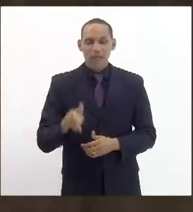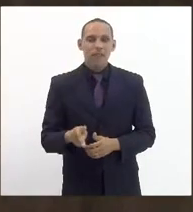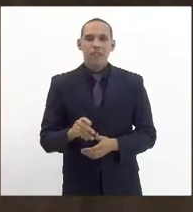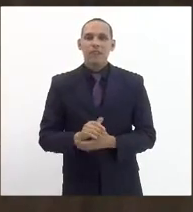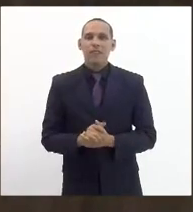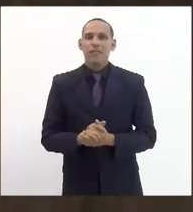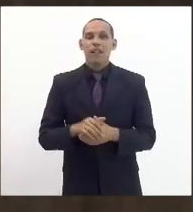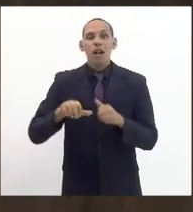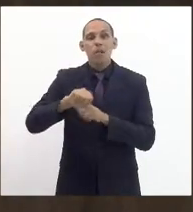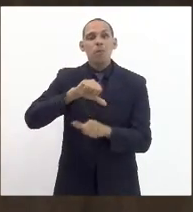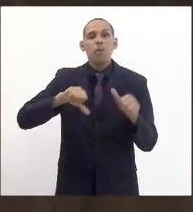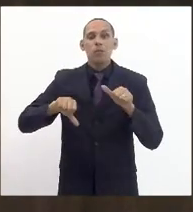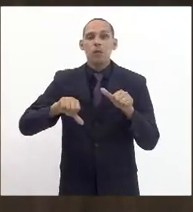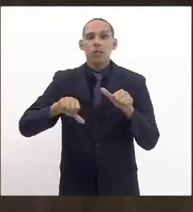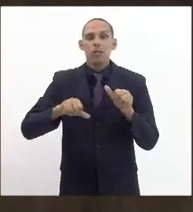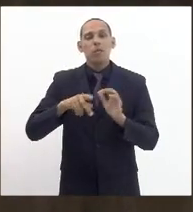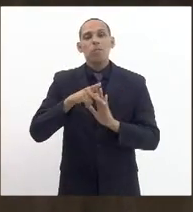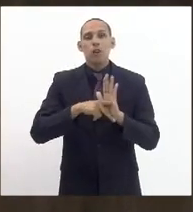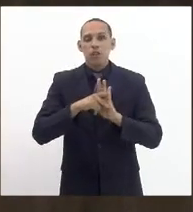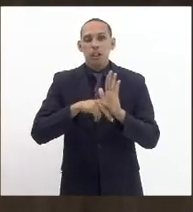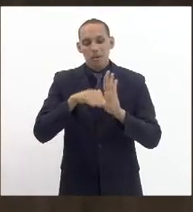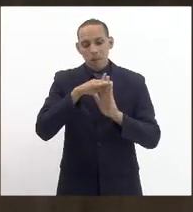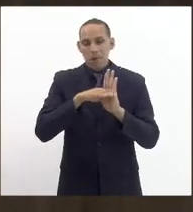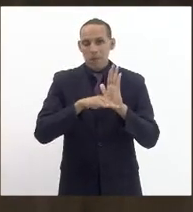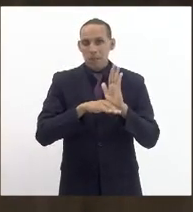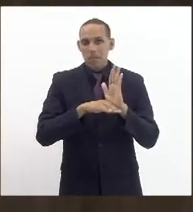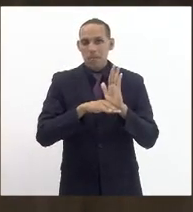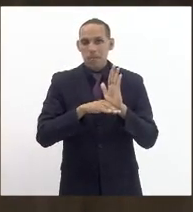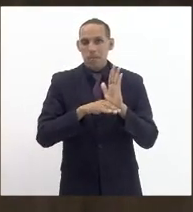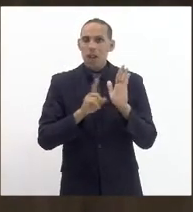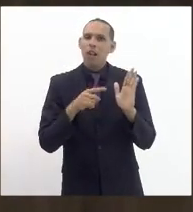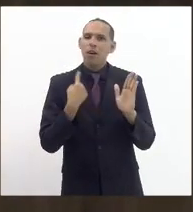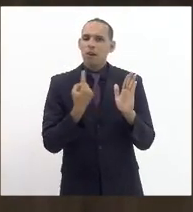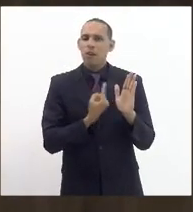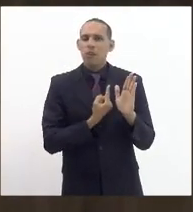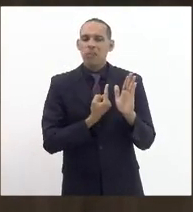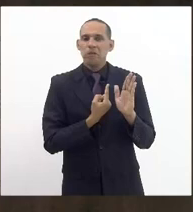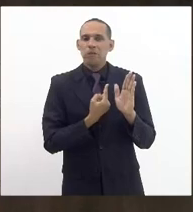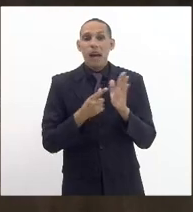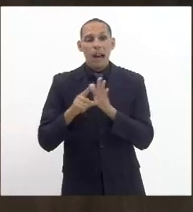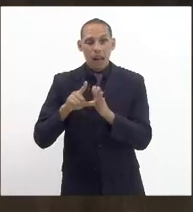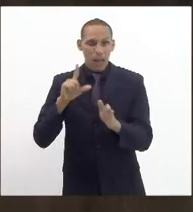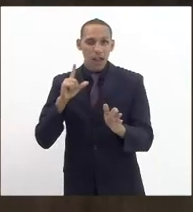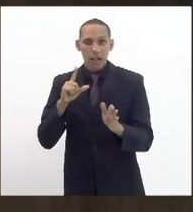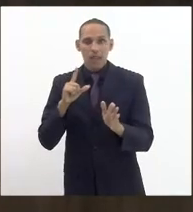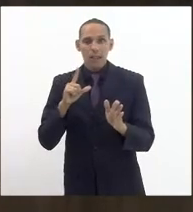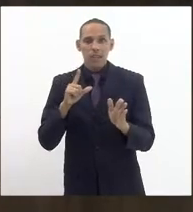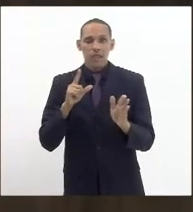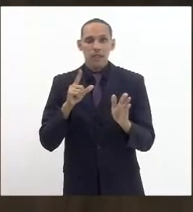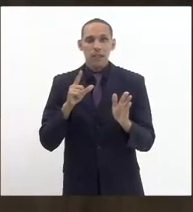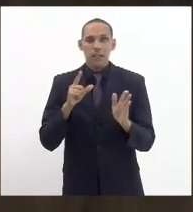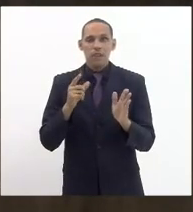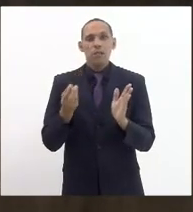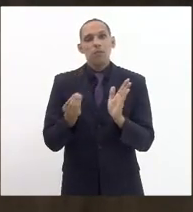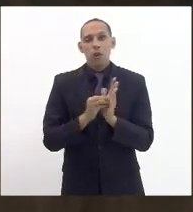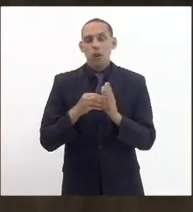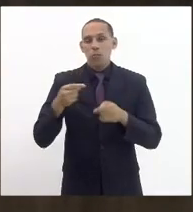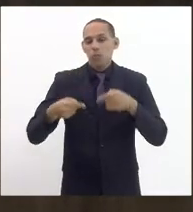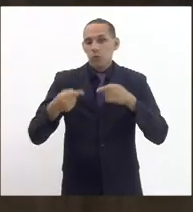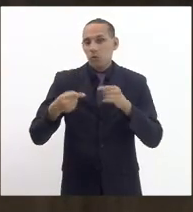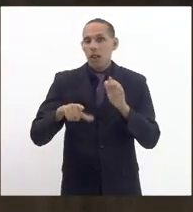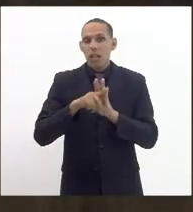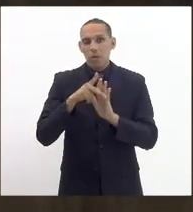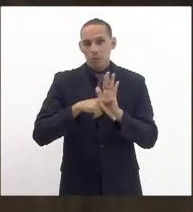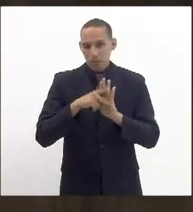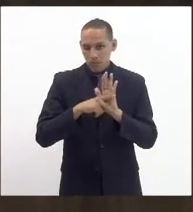a inversão de um projeto na pauta, para ver se a gente pode antecipar e botar em discussão o projeto de